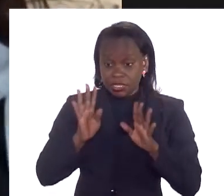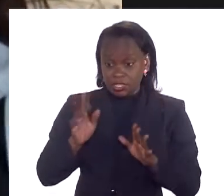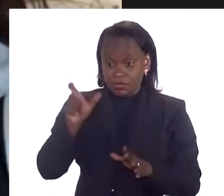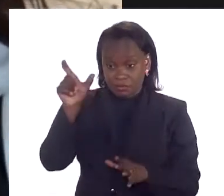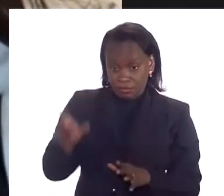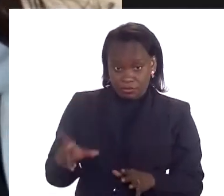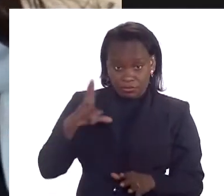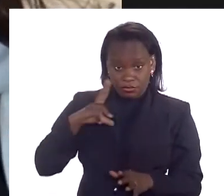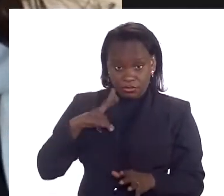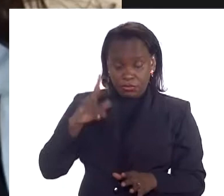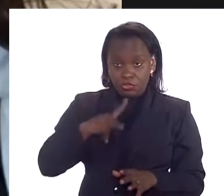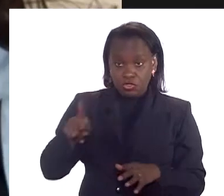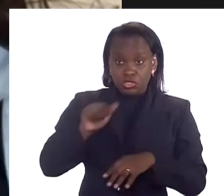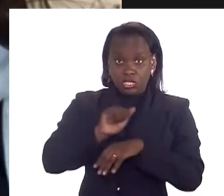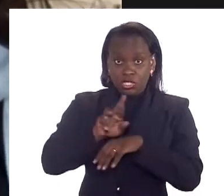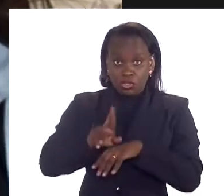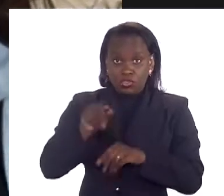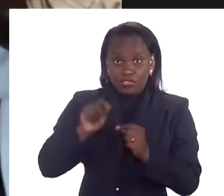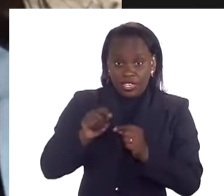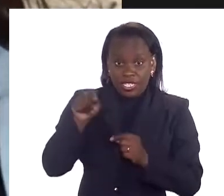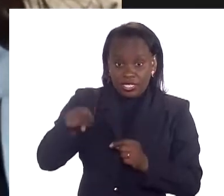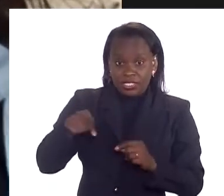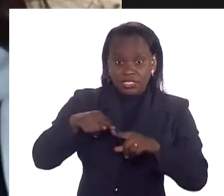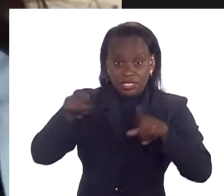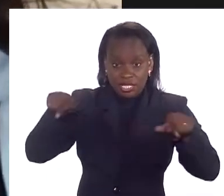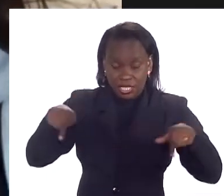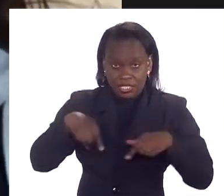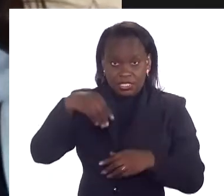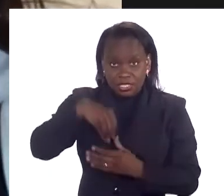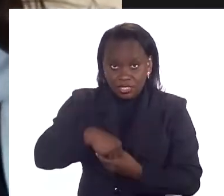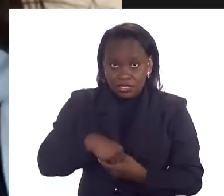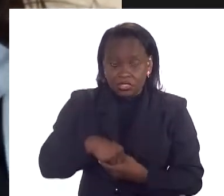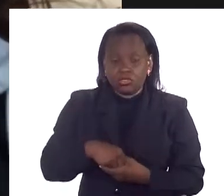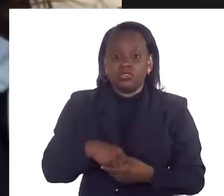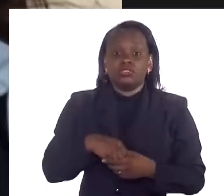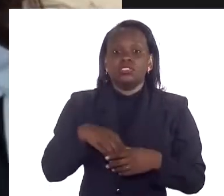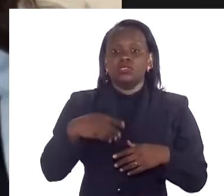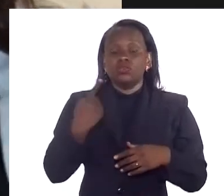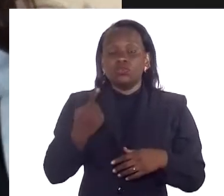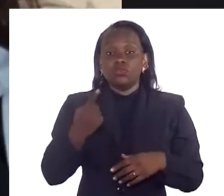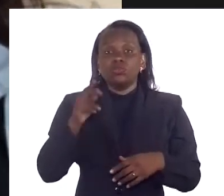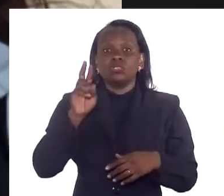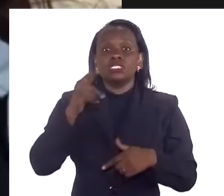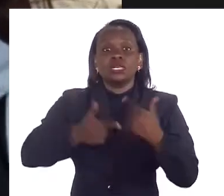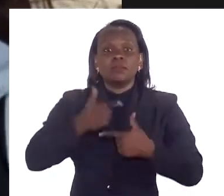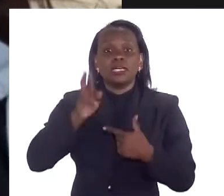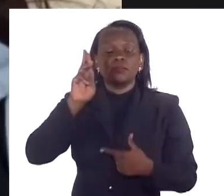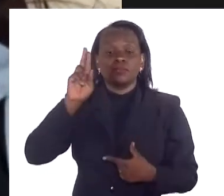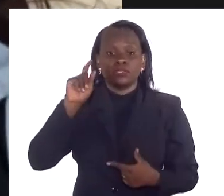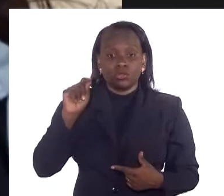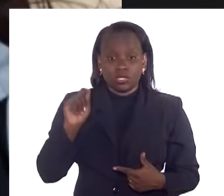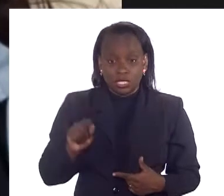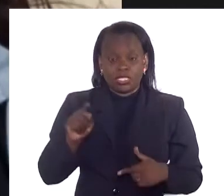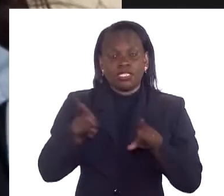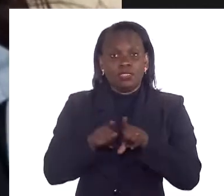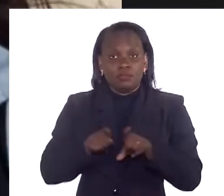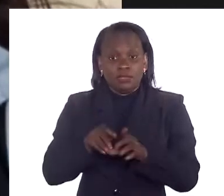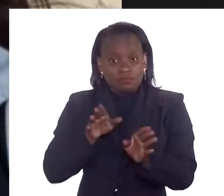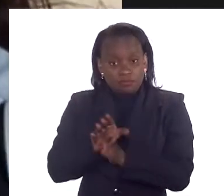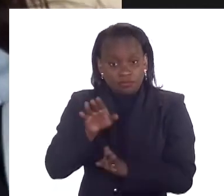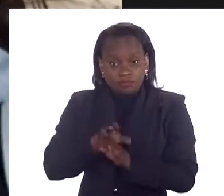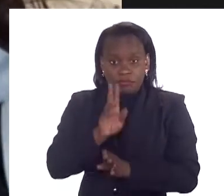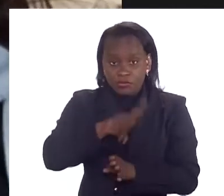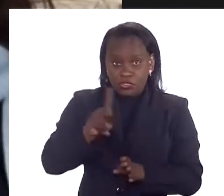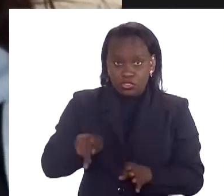atendimento individualizado que o professor de sala de recursos faz ali dentro daquele espaço, uma das tarefas do professor de sala de recursos é